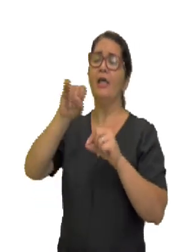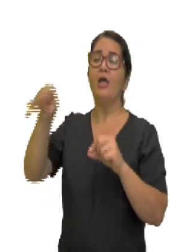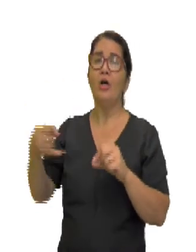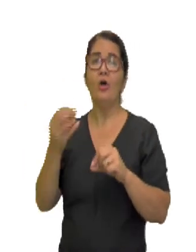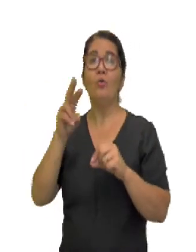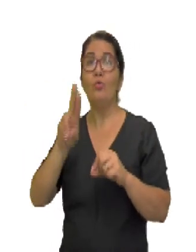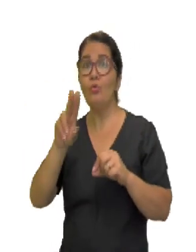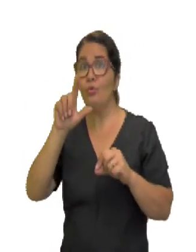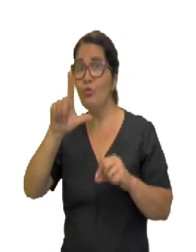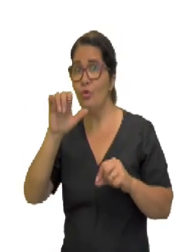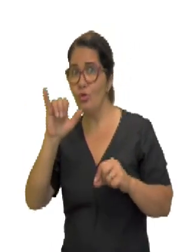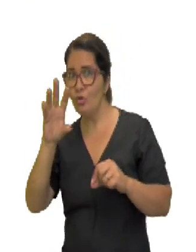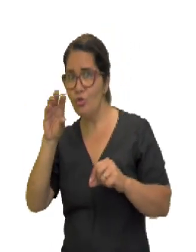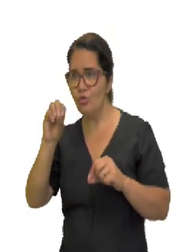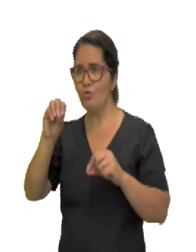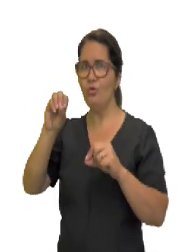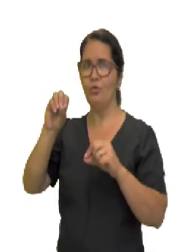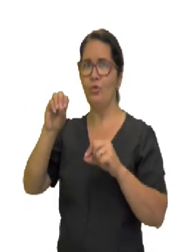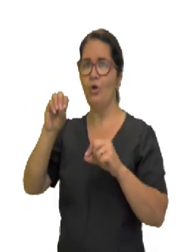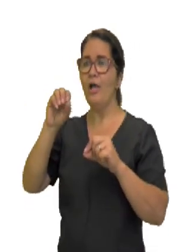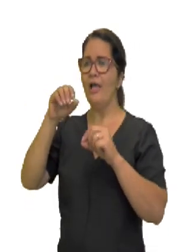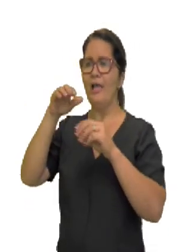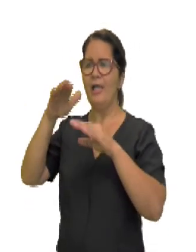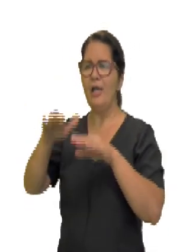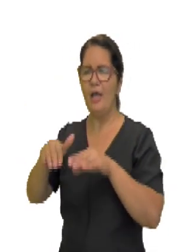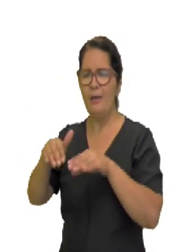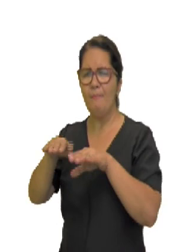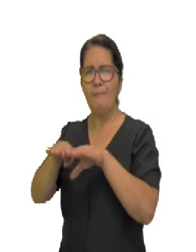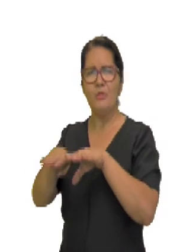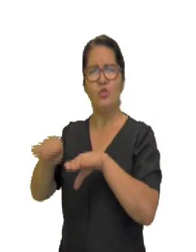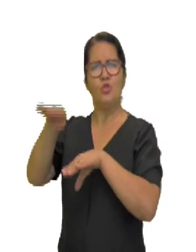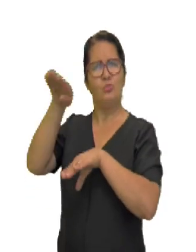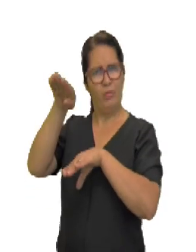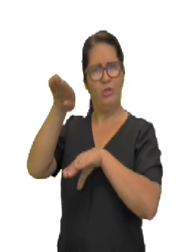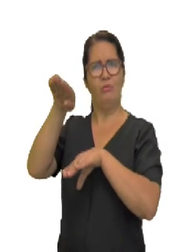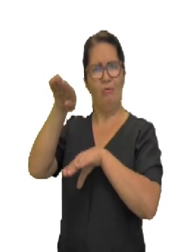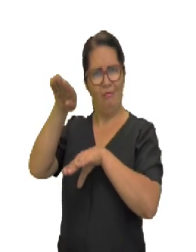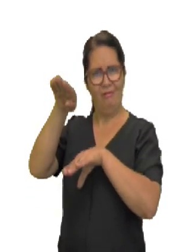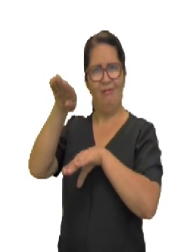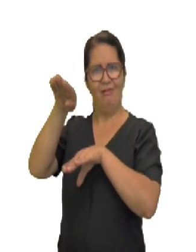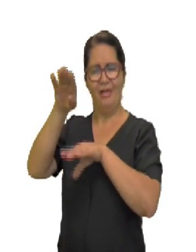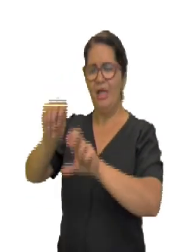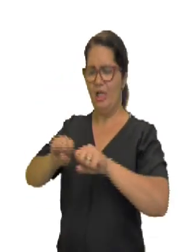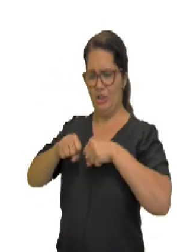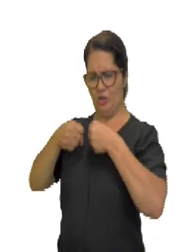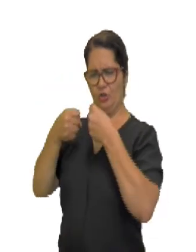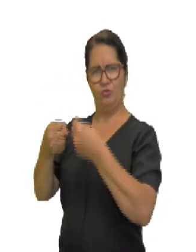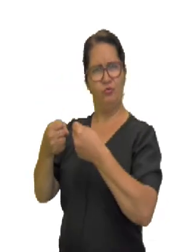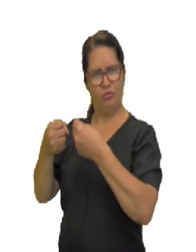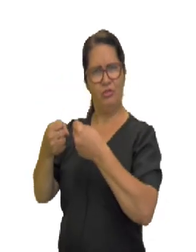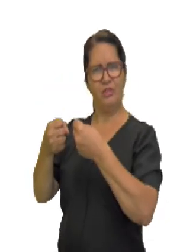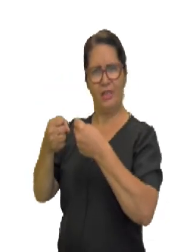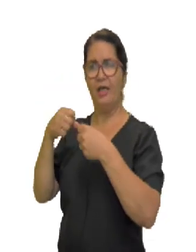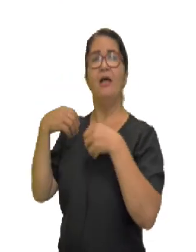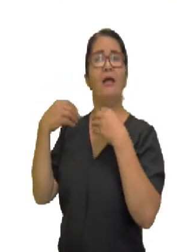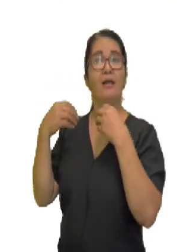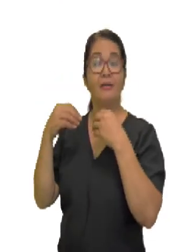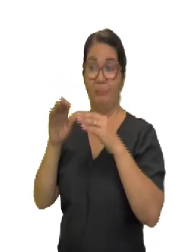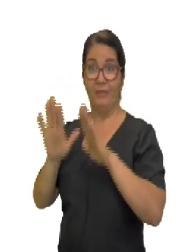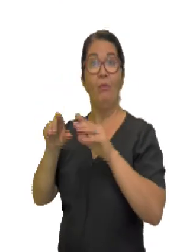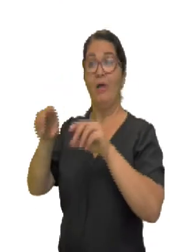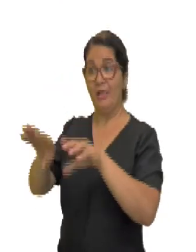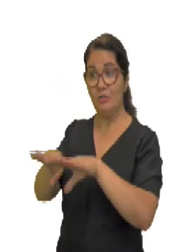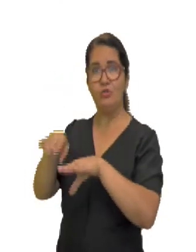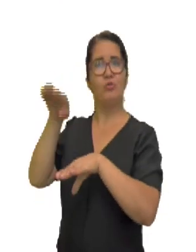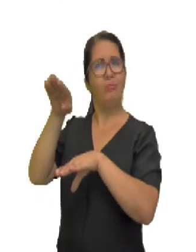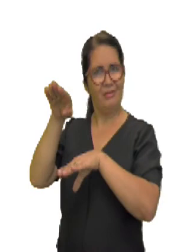esforçado, tá percebendo? O mais estudioso, porque foi com relação a um grupo. Então, aqui, eu só tenho dizer que a